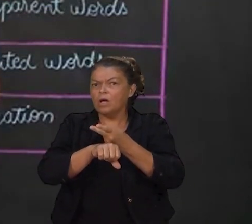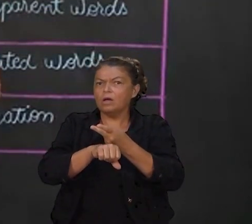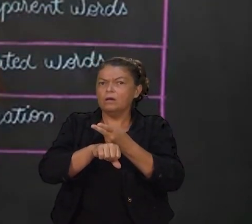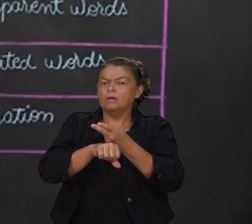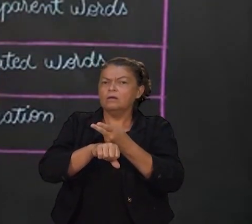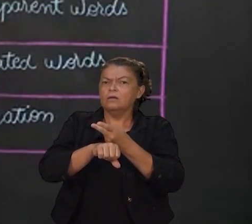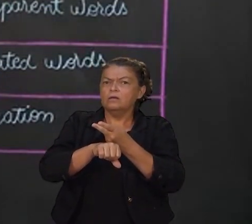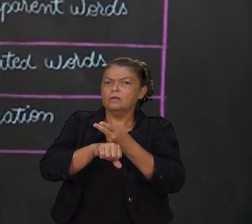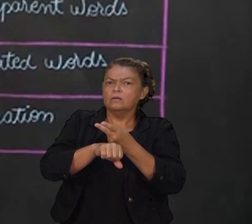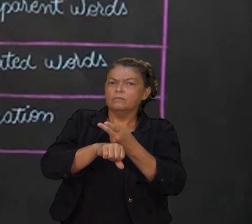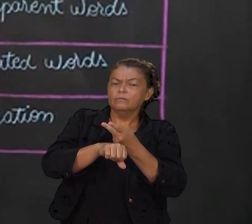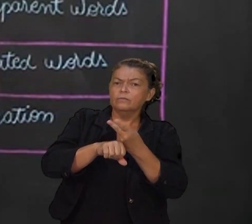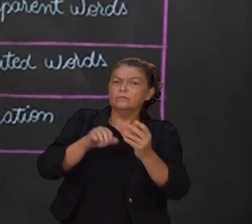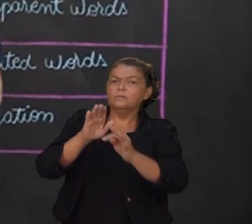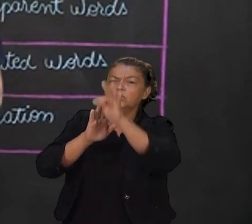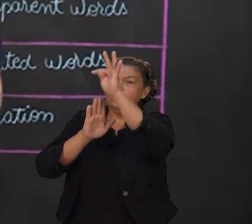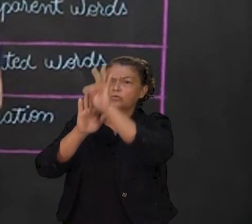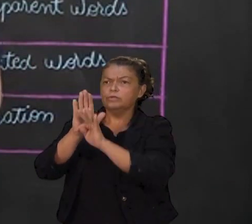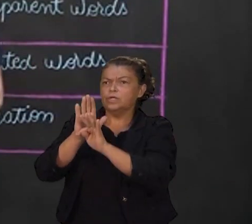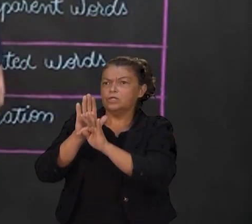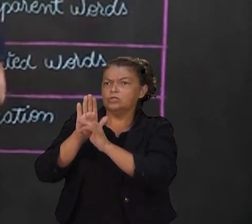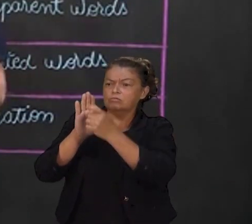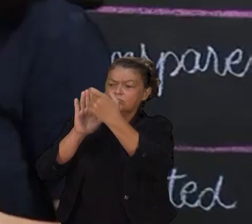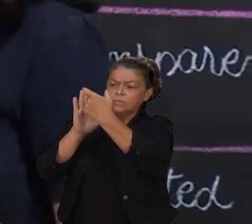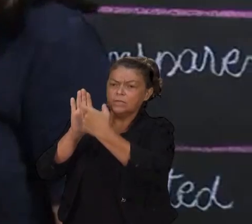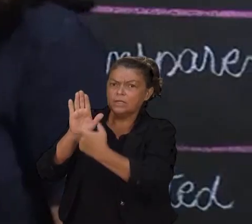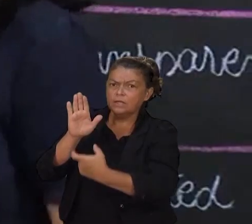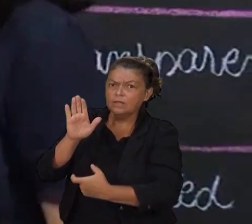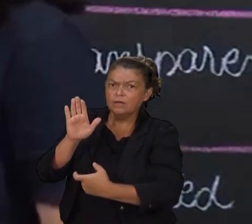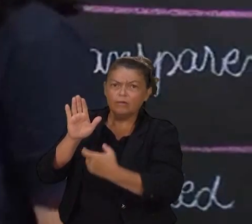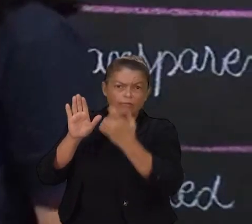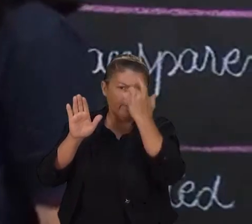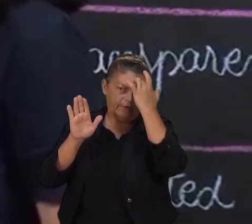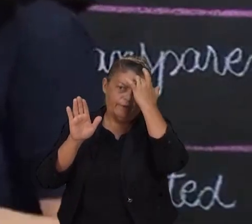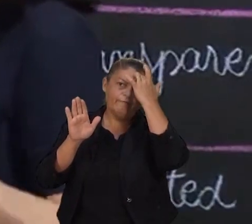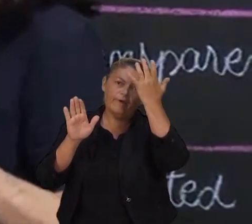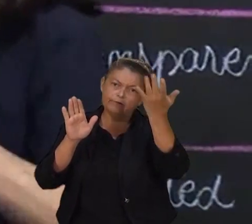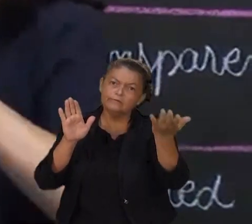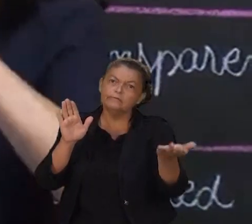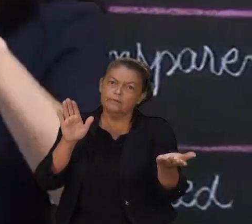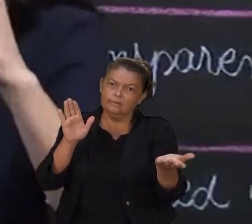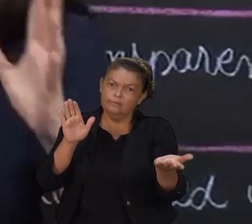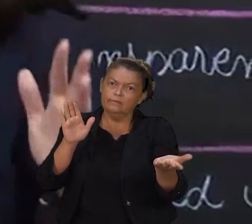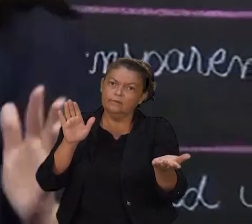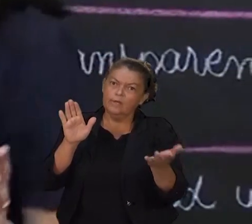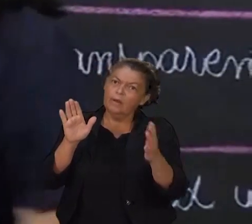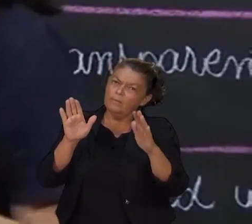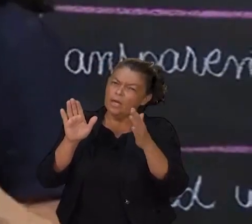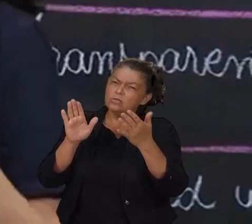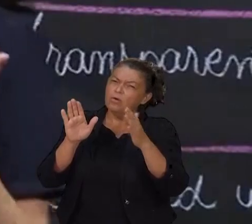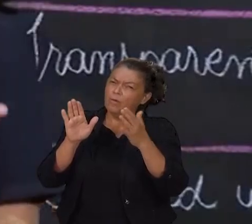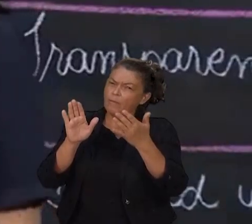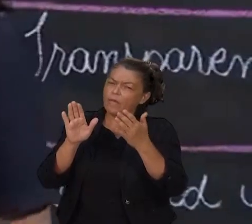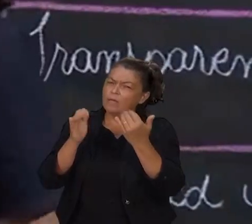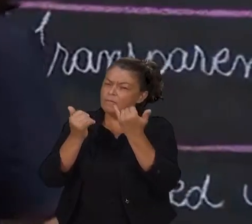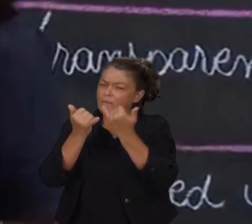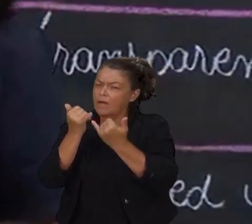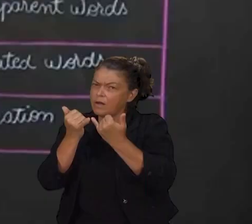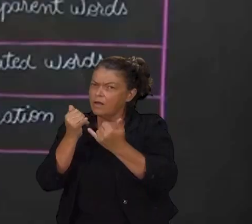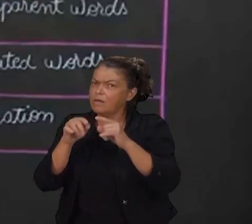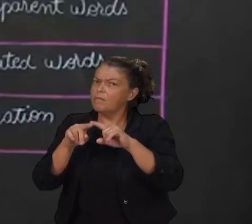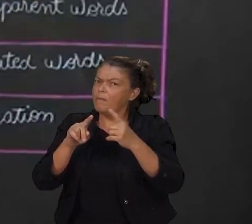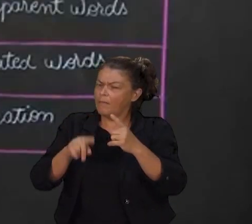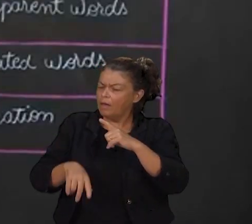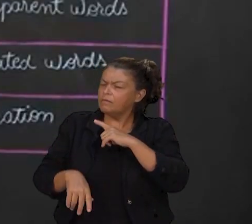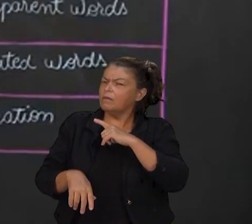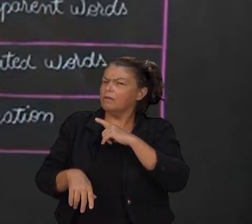saí super do meu V0, pessoal. Eu já tenho aqui uma compreensão, meio que superficial, mas já tenho.